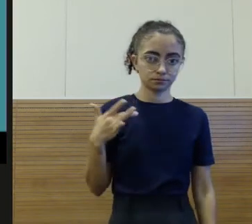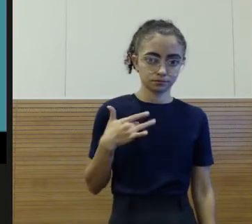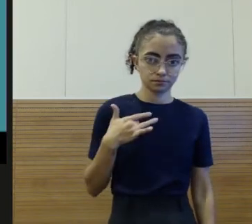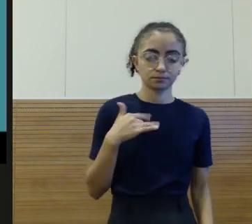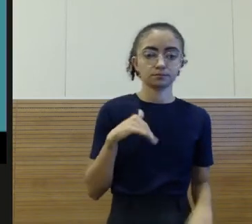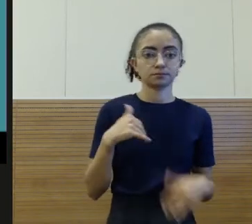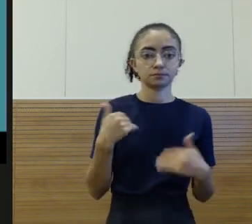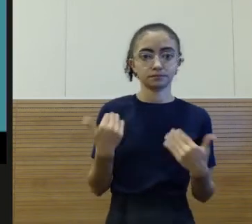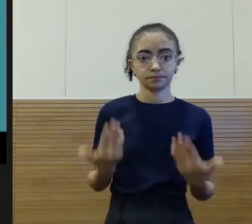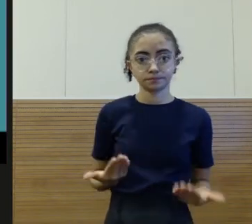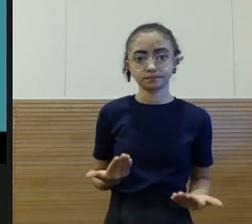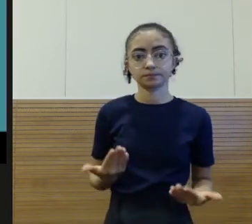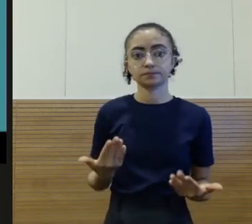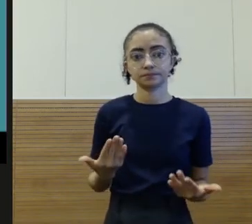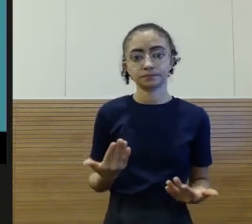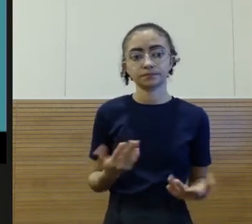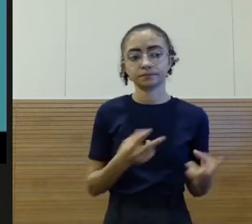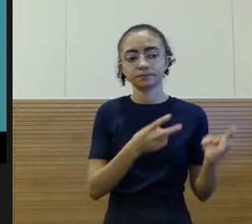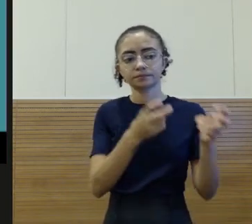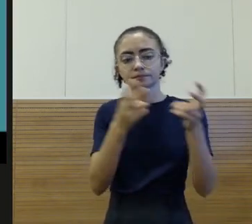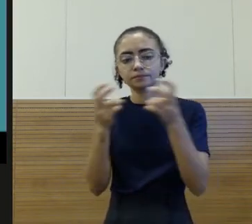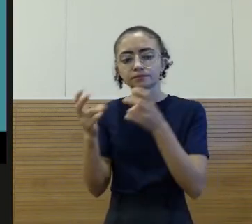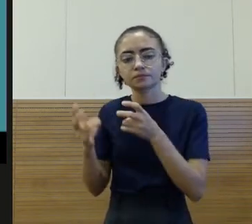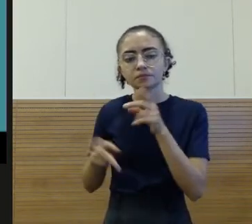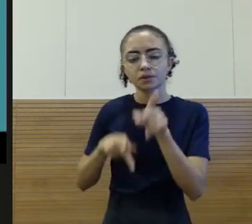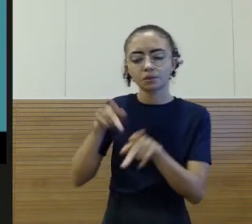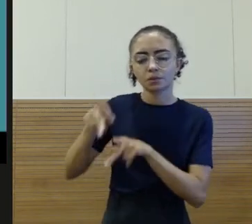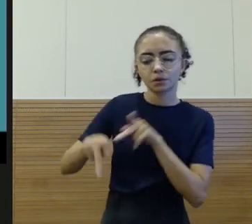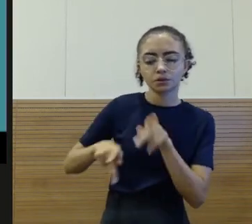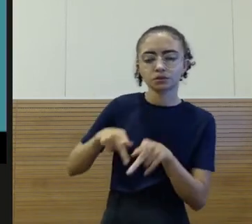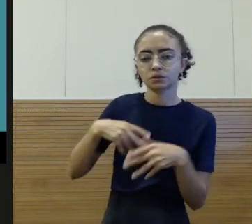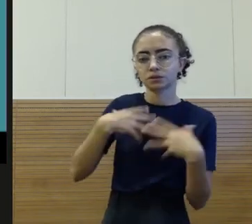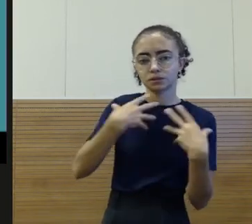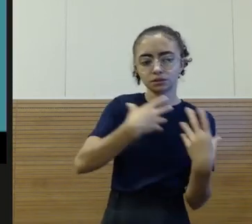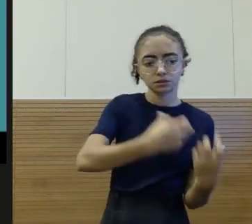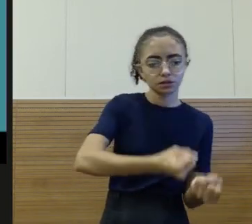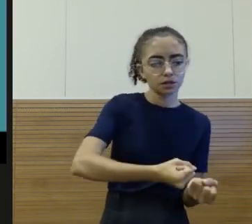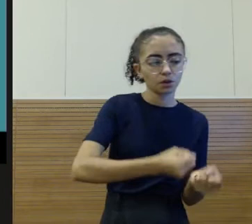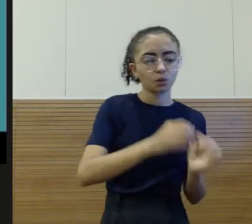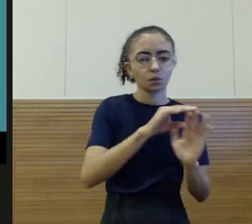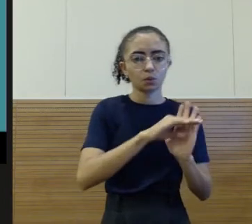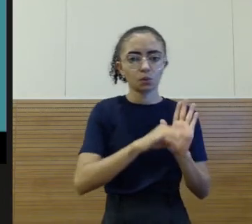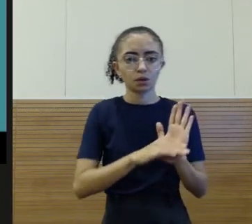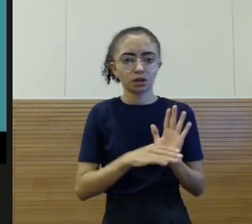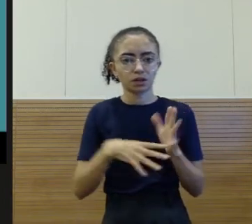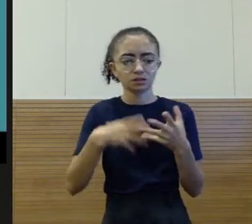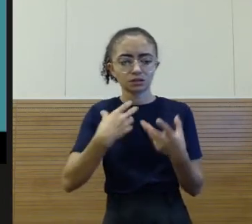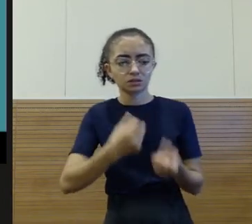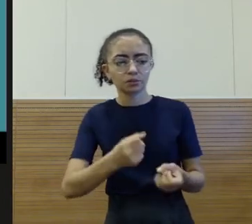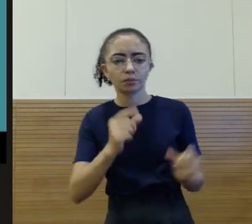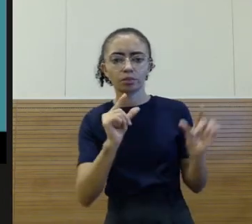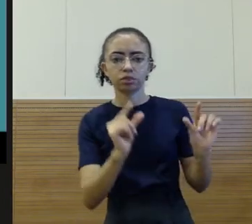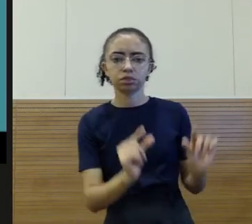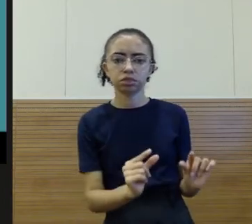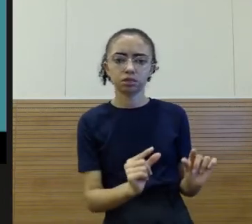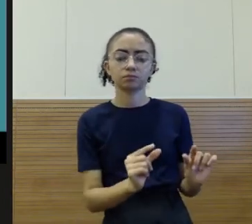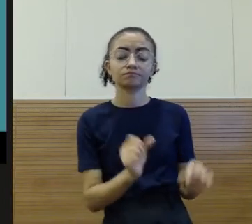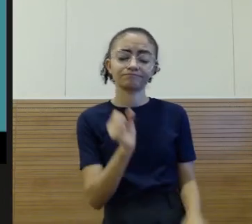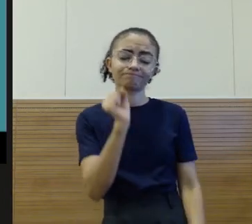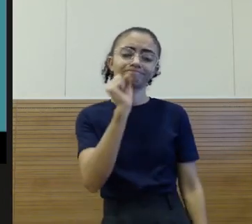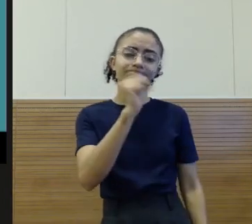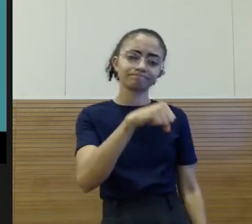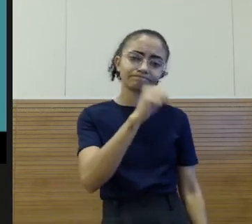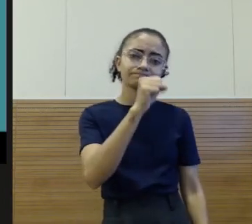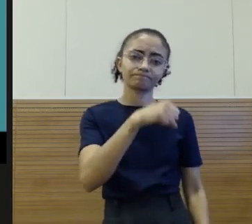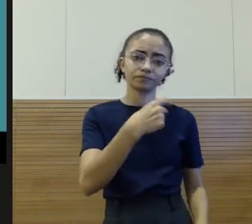ver que a população, a aceitação aos guias alimentares é muito baixo. Claro, porque sim, estamos trabalhando